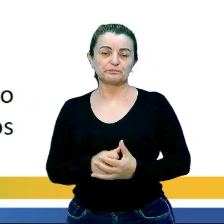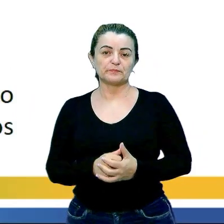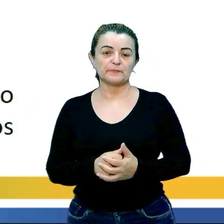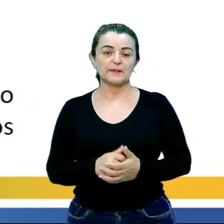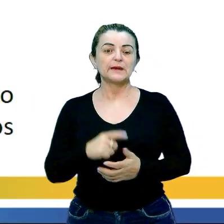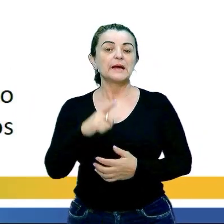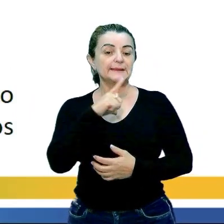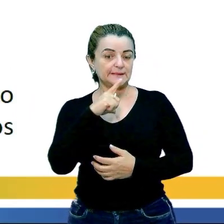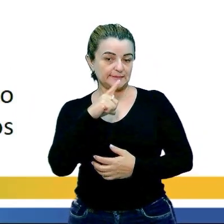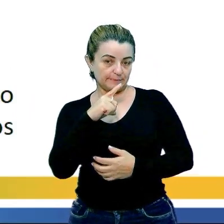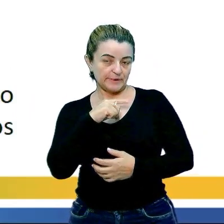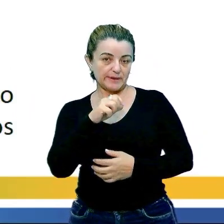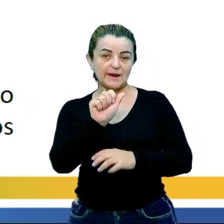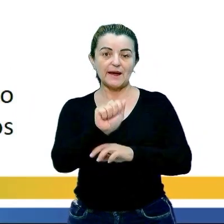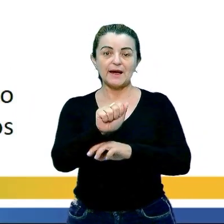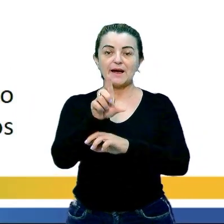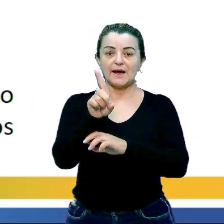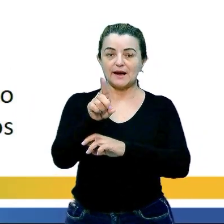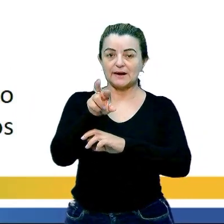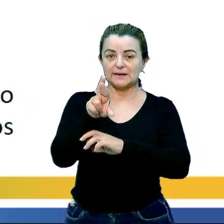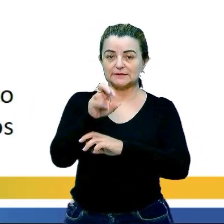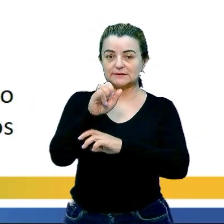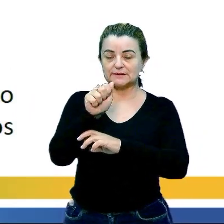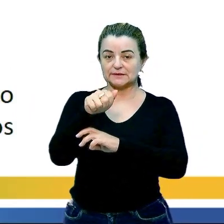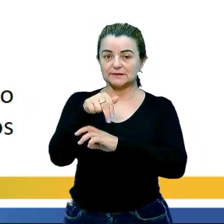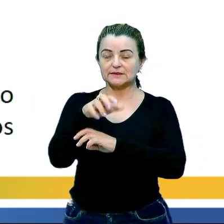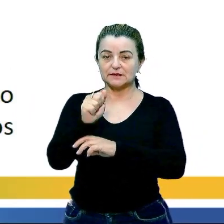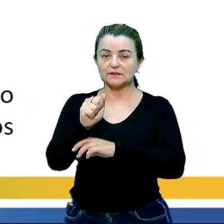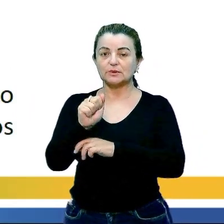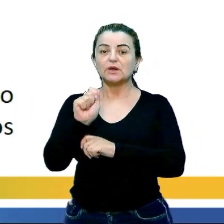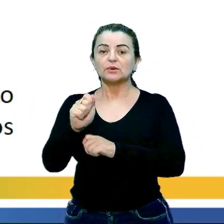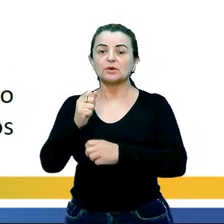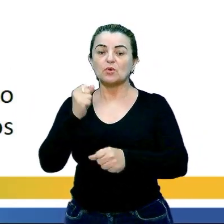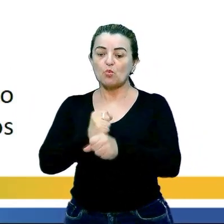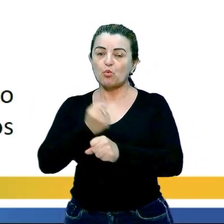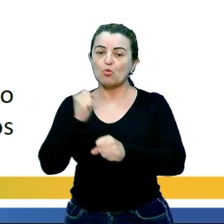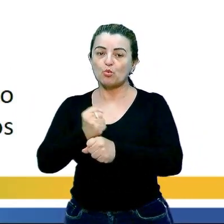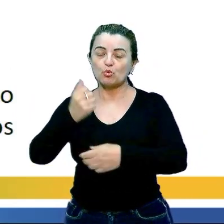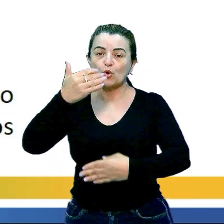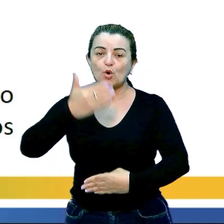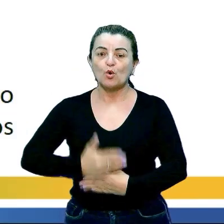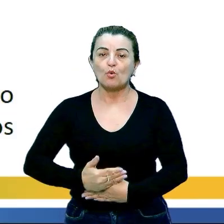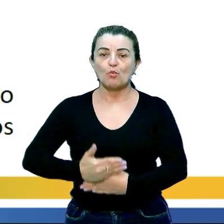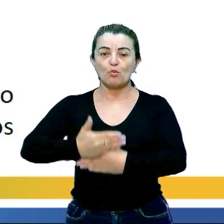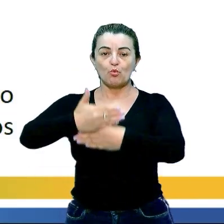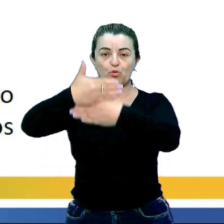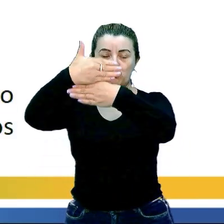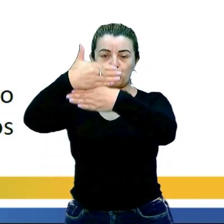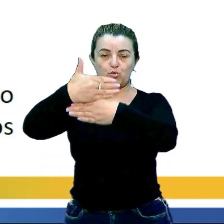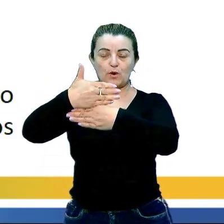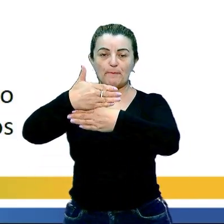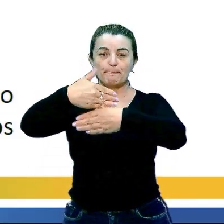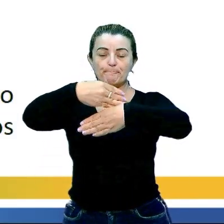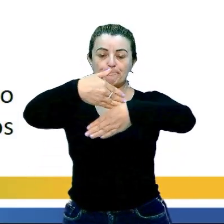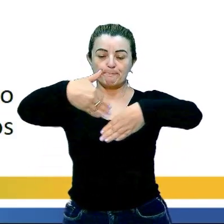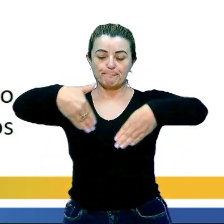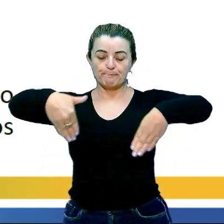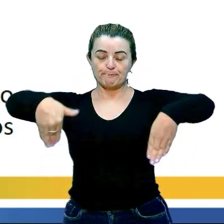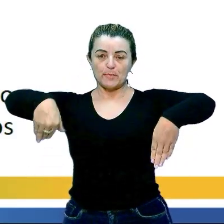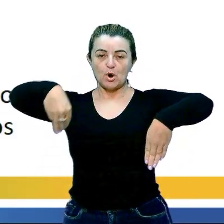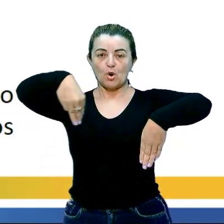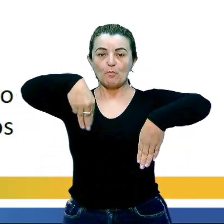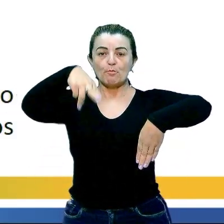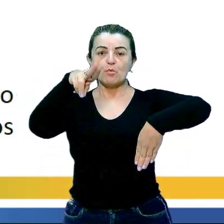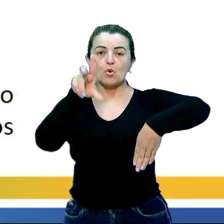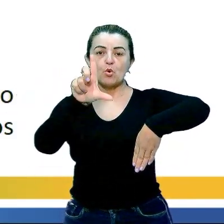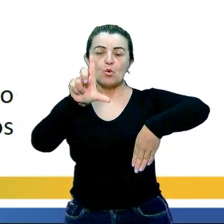também Adriano, que ordenou a construção da muralha com o seu nome, né? A muralha de Adriano, ao norte